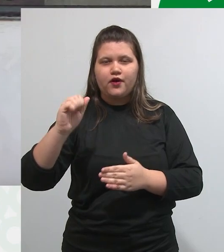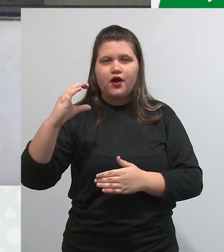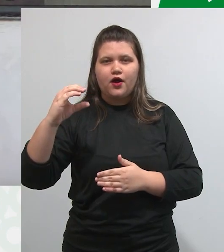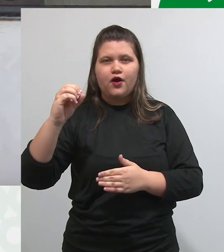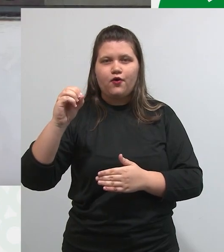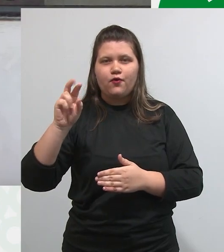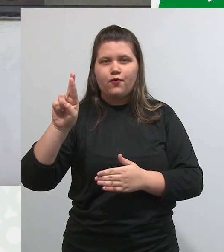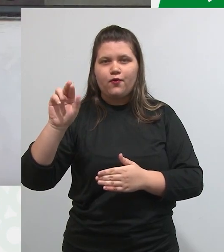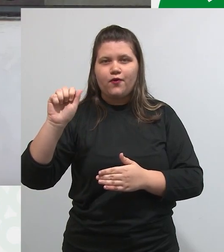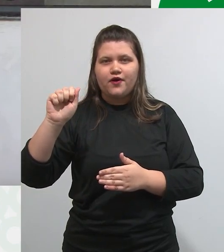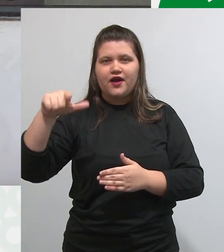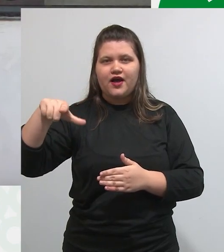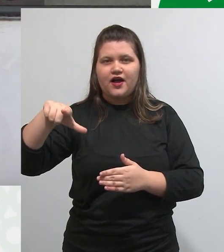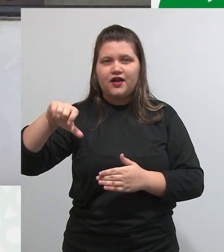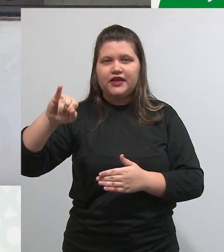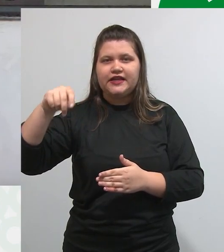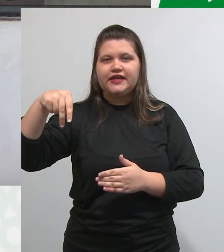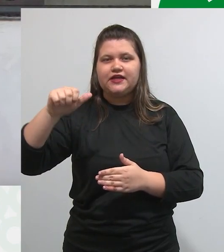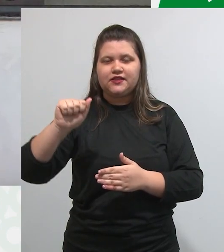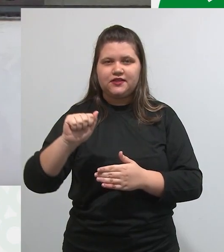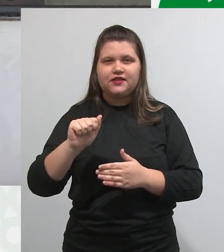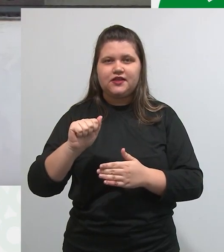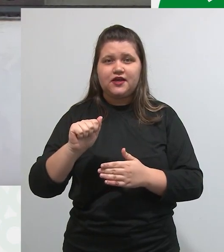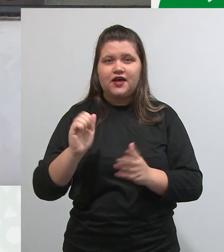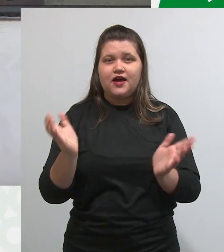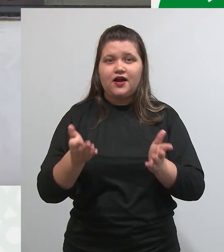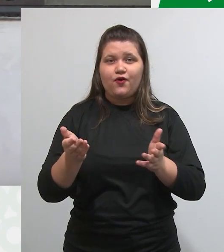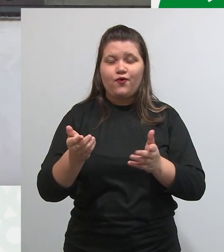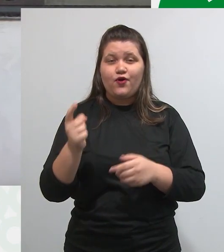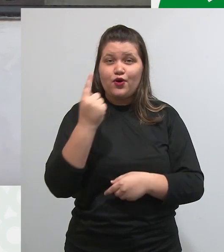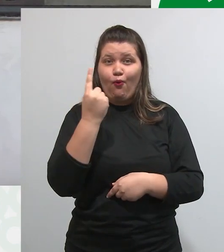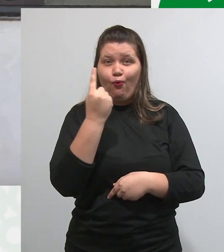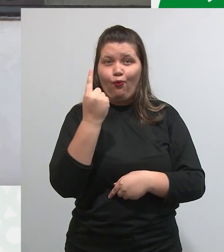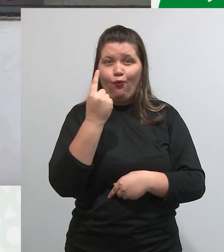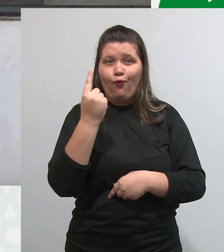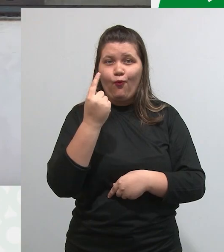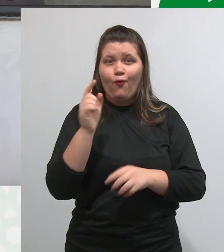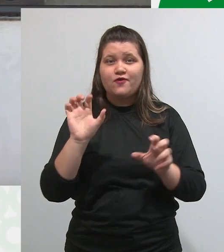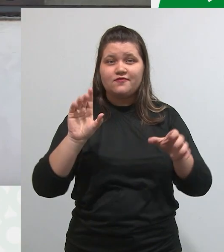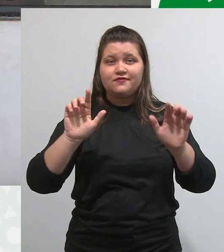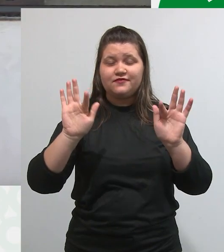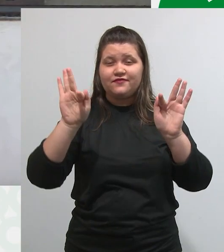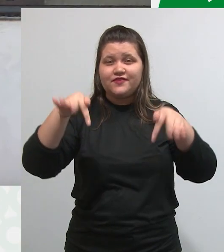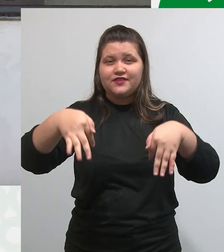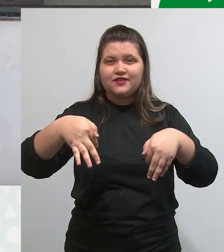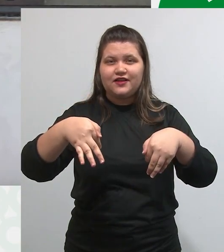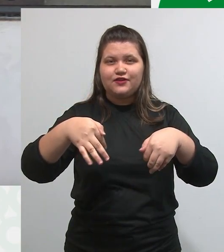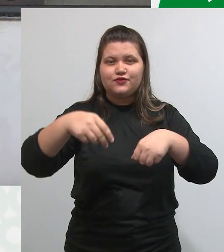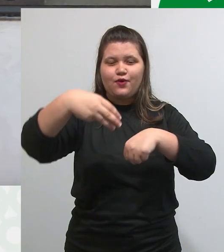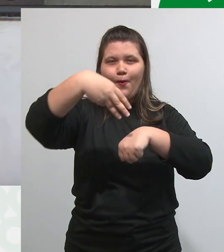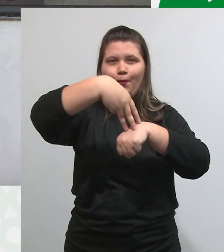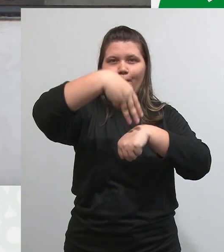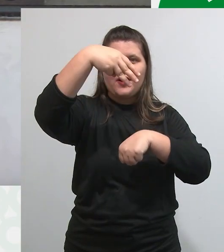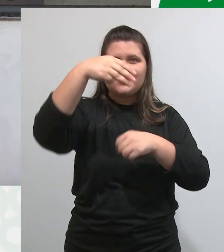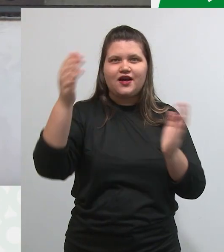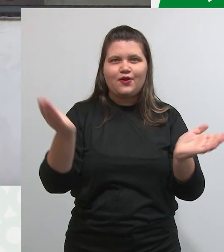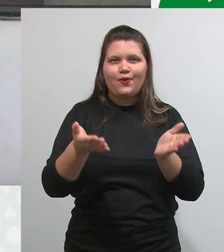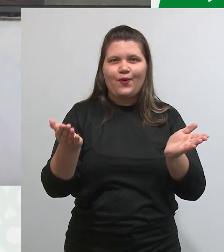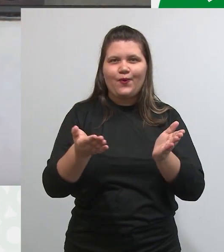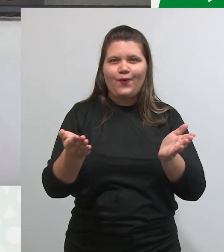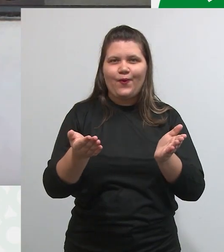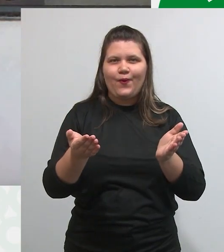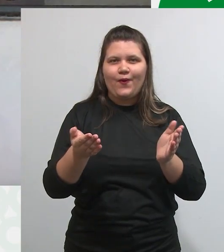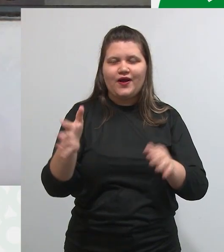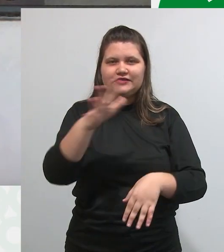mestrado agora, é o professor Odirley, que trabalha na área indígena. É uma pessoa, assim,